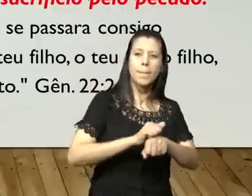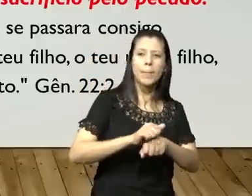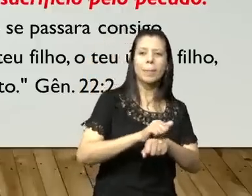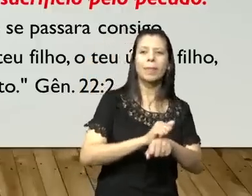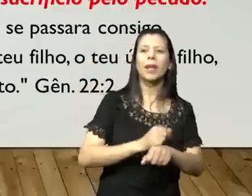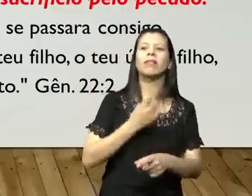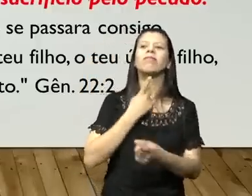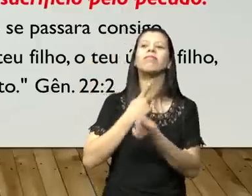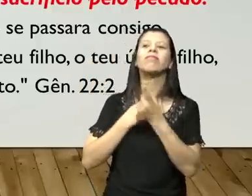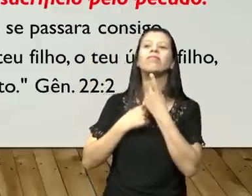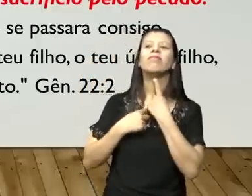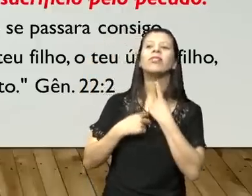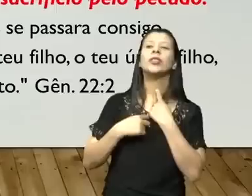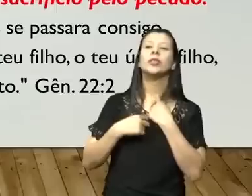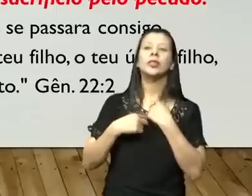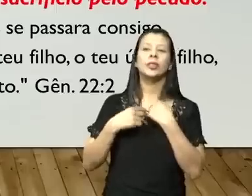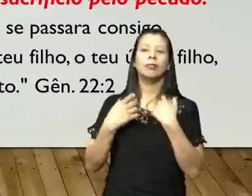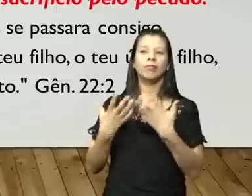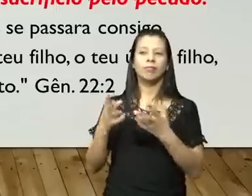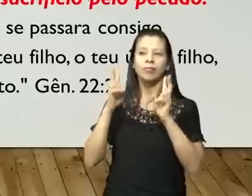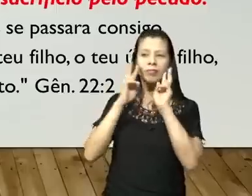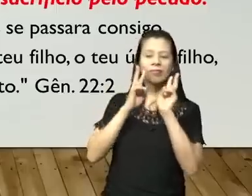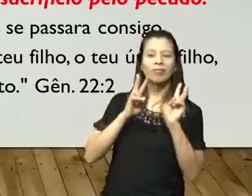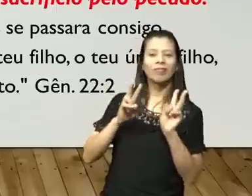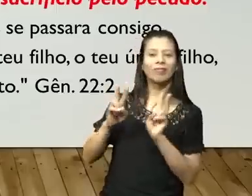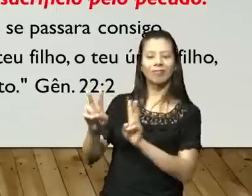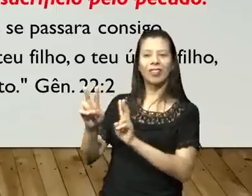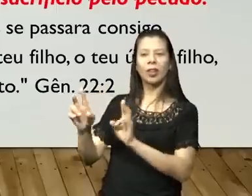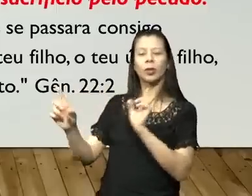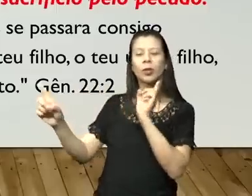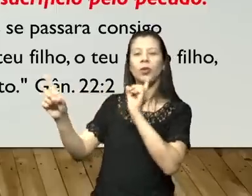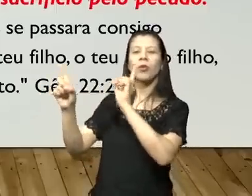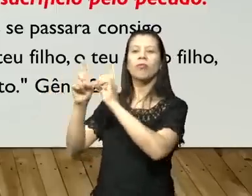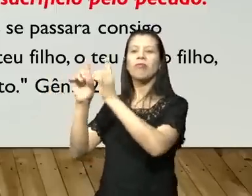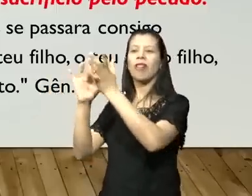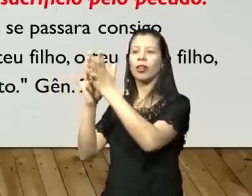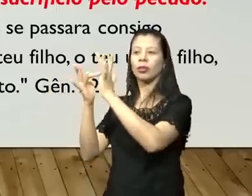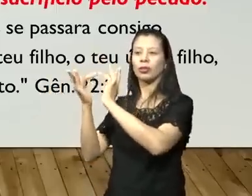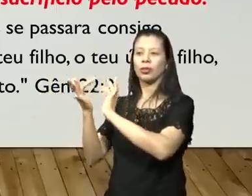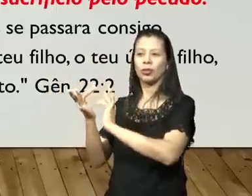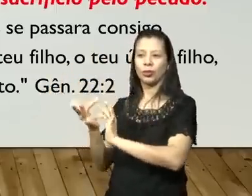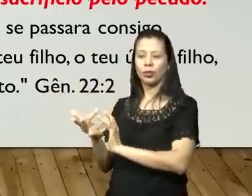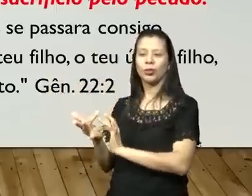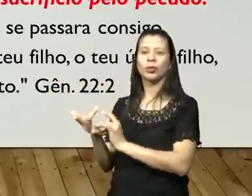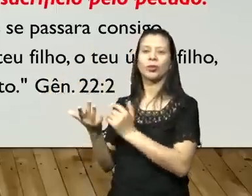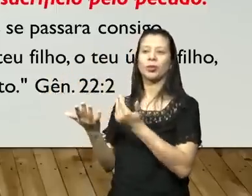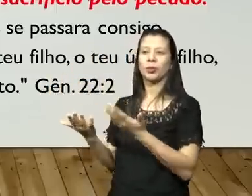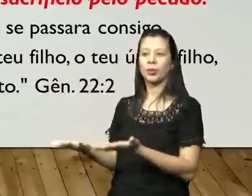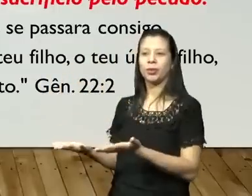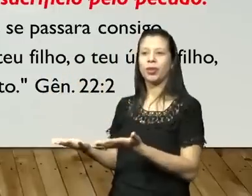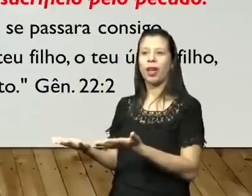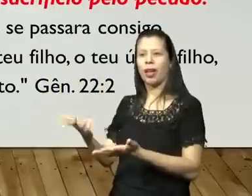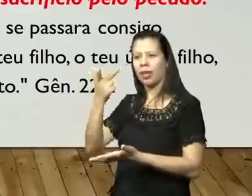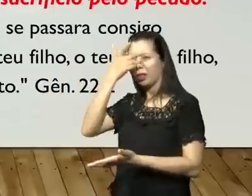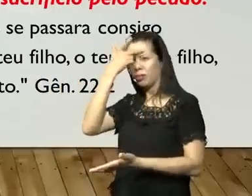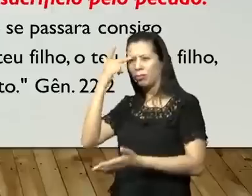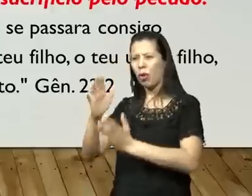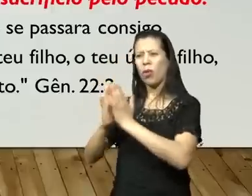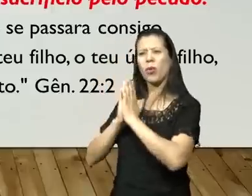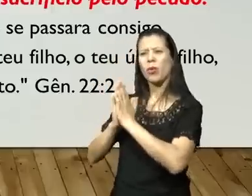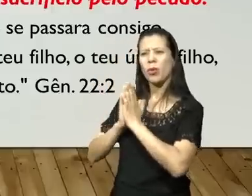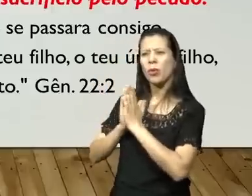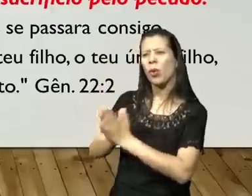patriarcas e profetas desde Adão queriam ver fazia as mais Fervorosas orações para que ele fosse dado